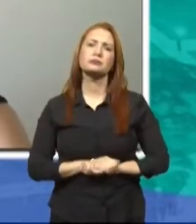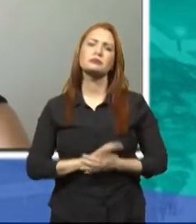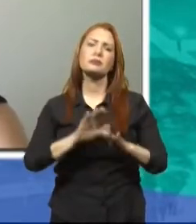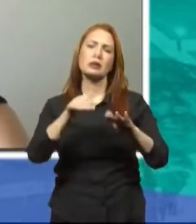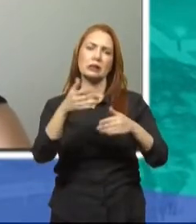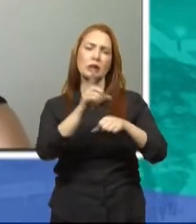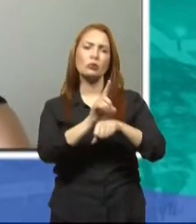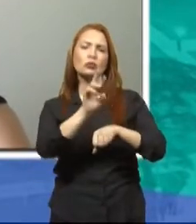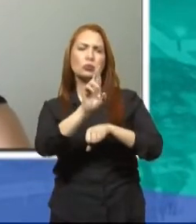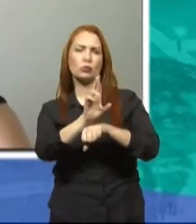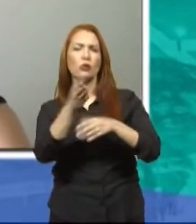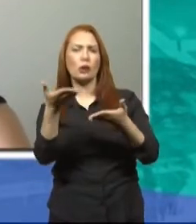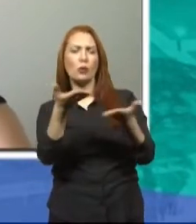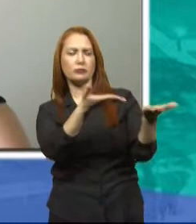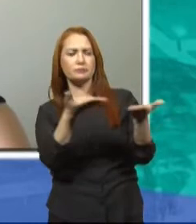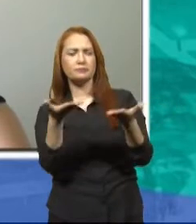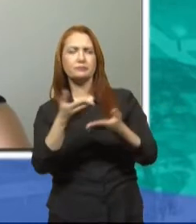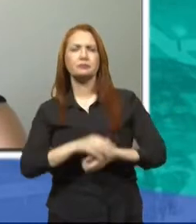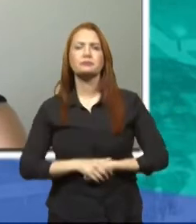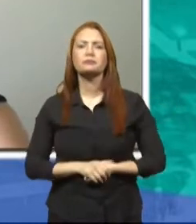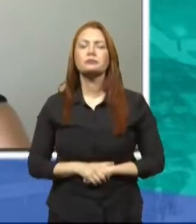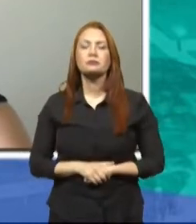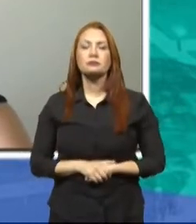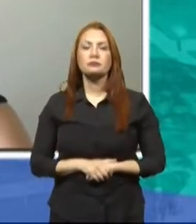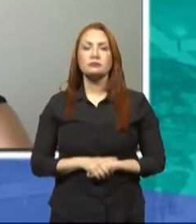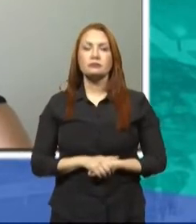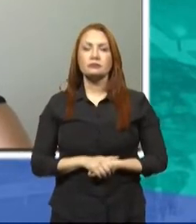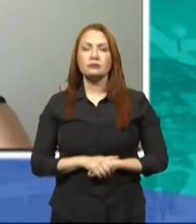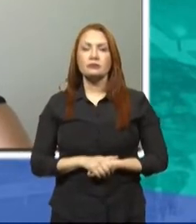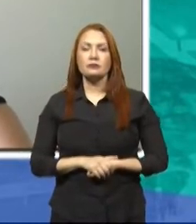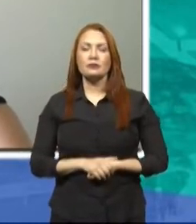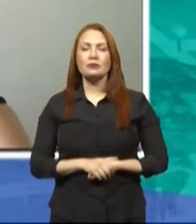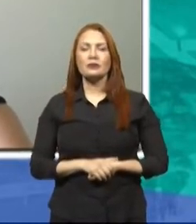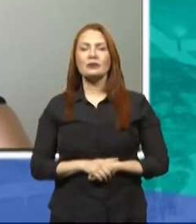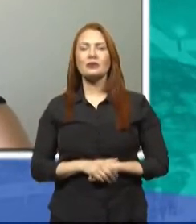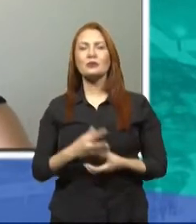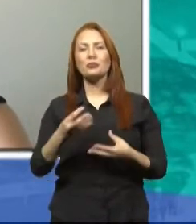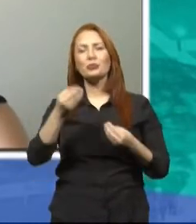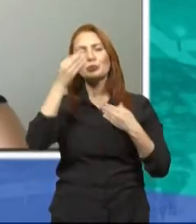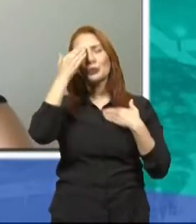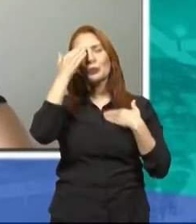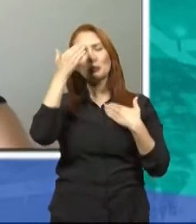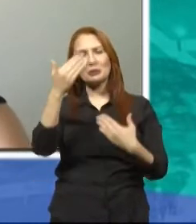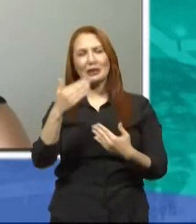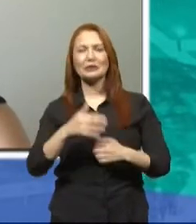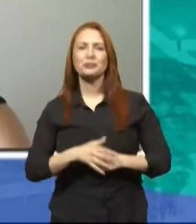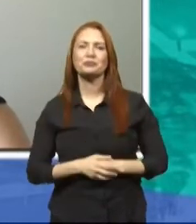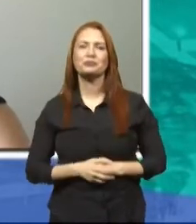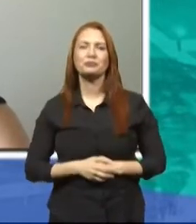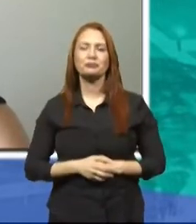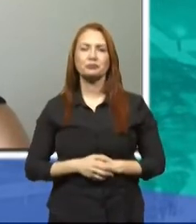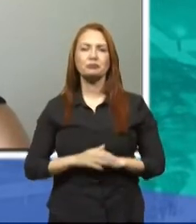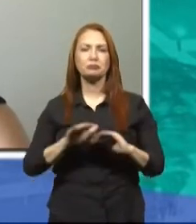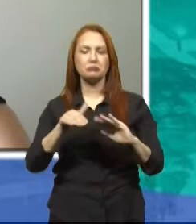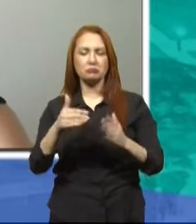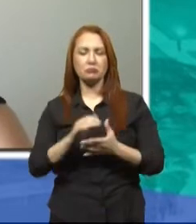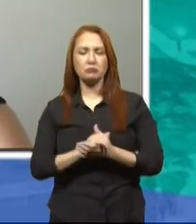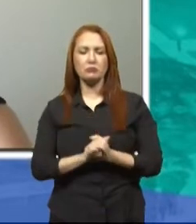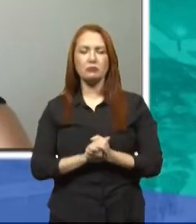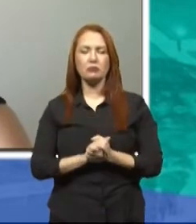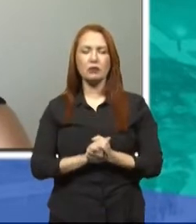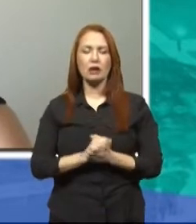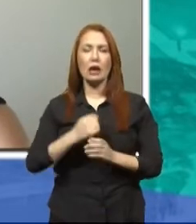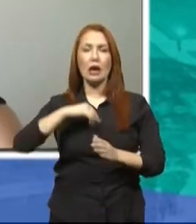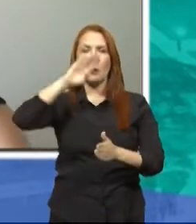Gontijo, a palavra é contigo. Obrigado, Nelson. Eu acredito que o